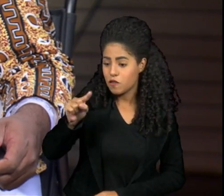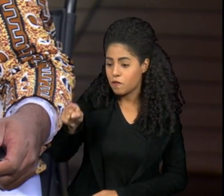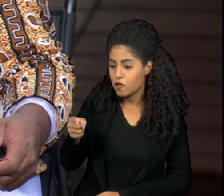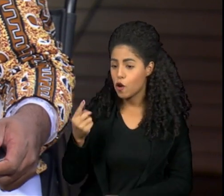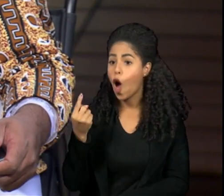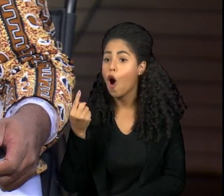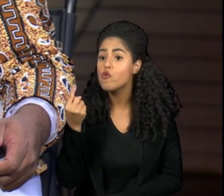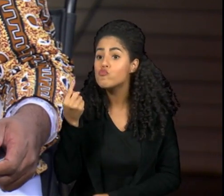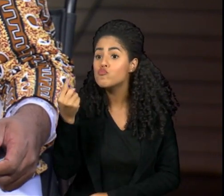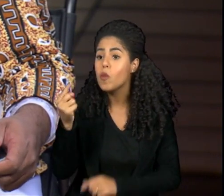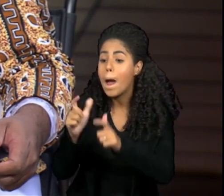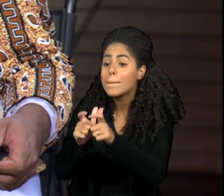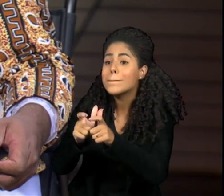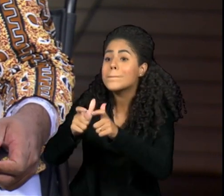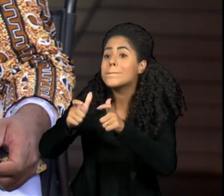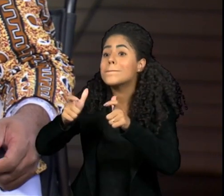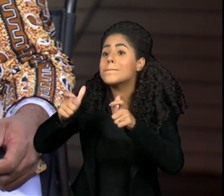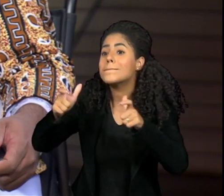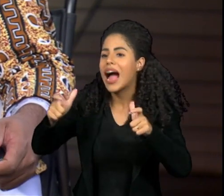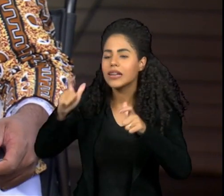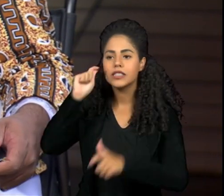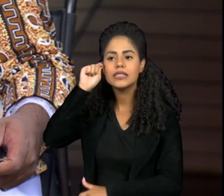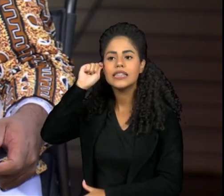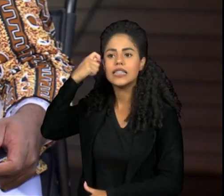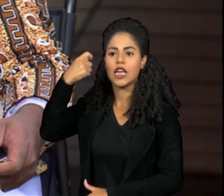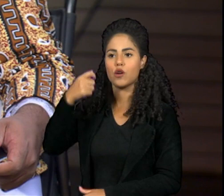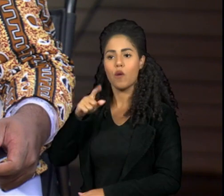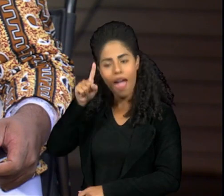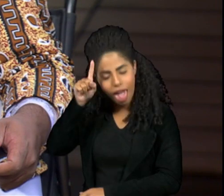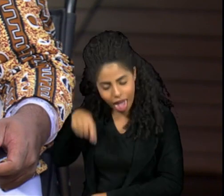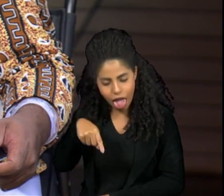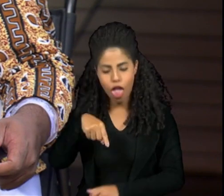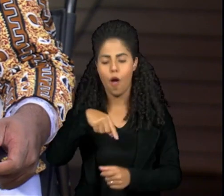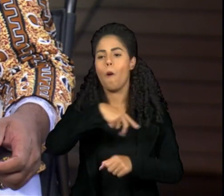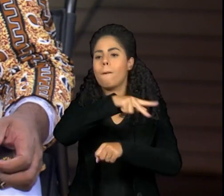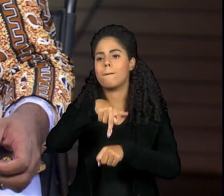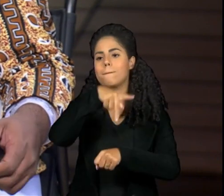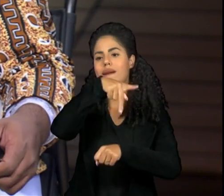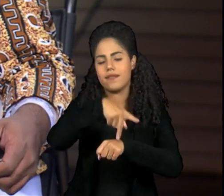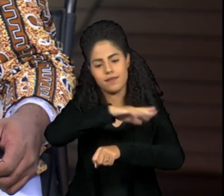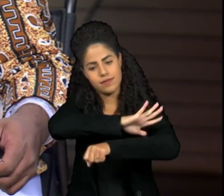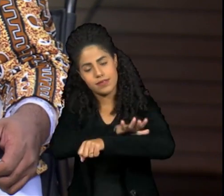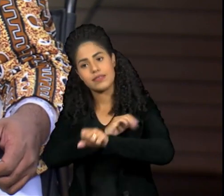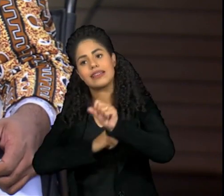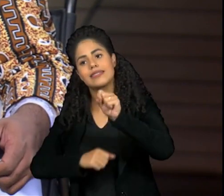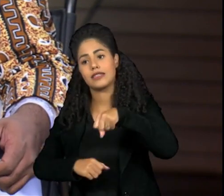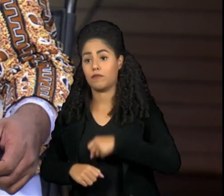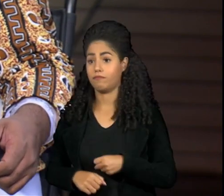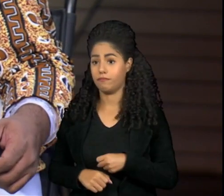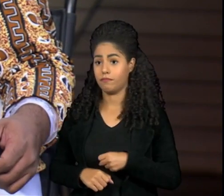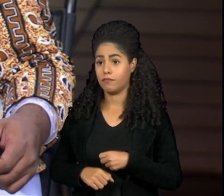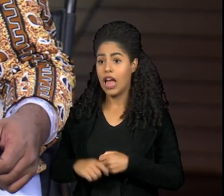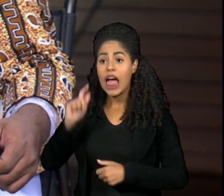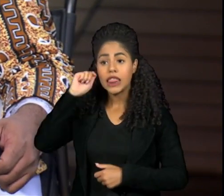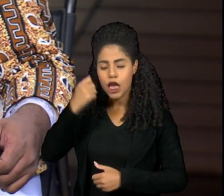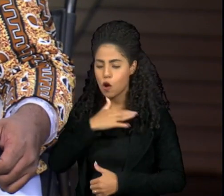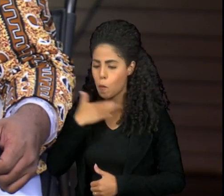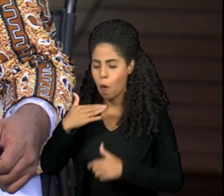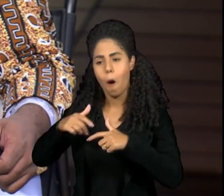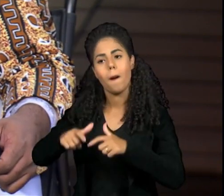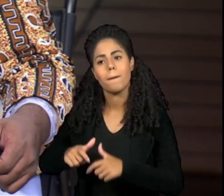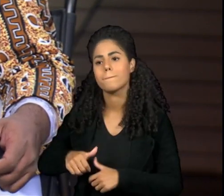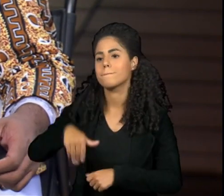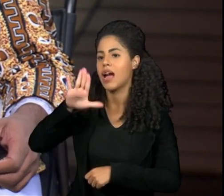56,1% de negros, ele é um país racista. Negros morrem mais, negros